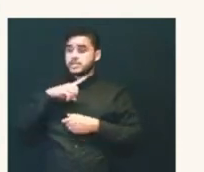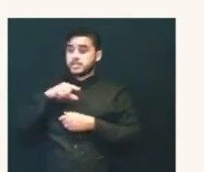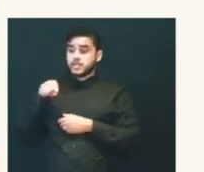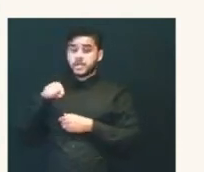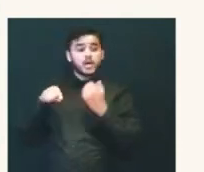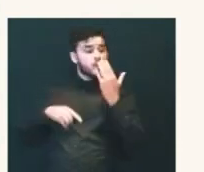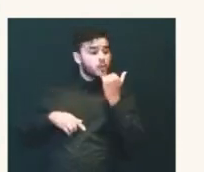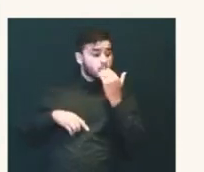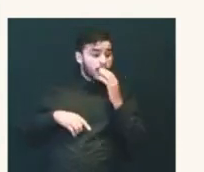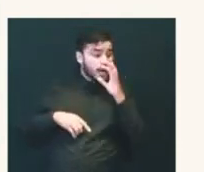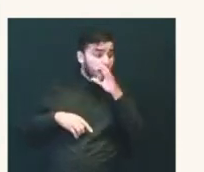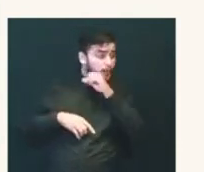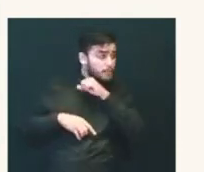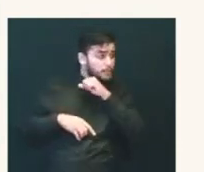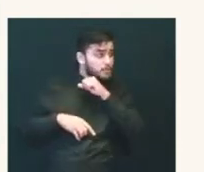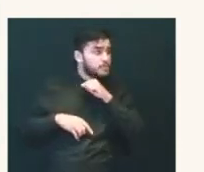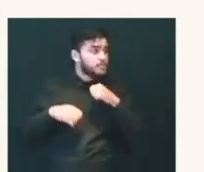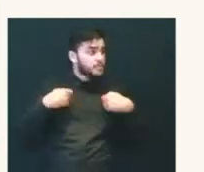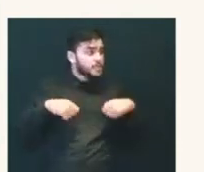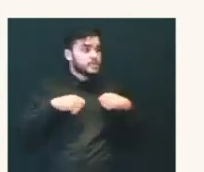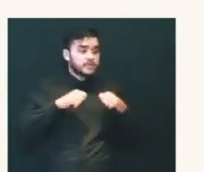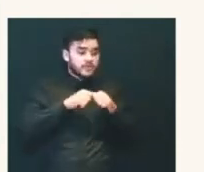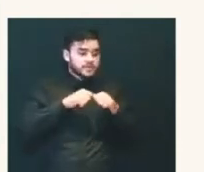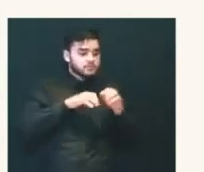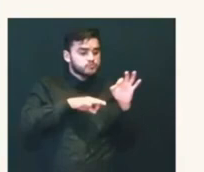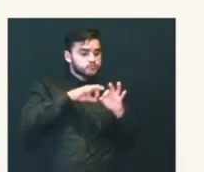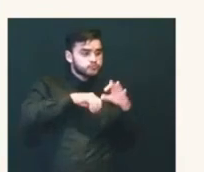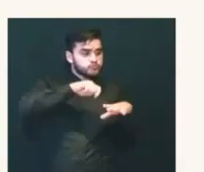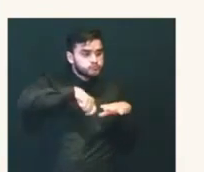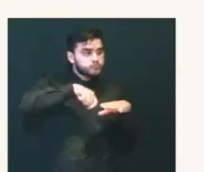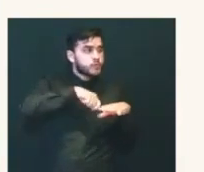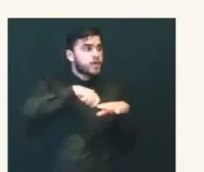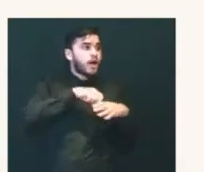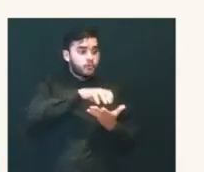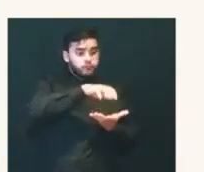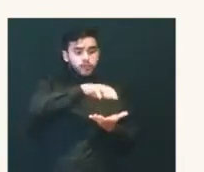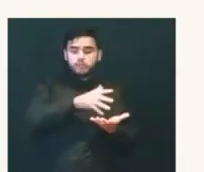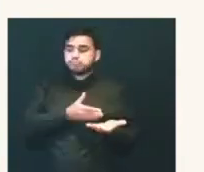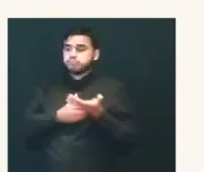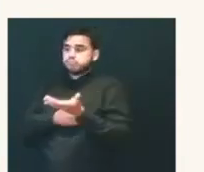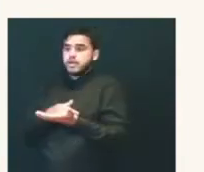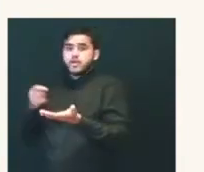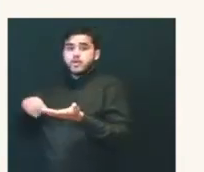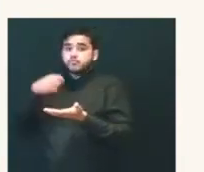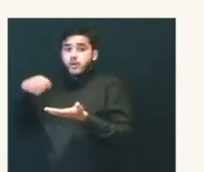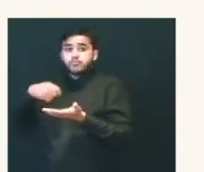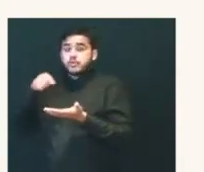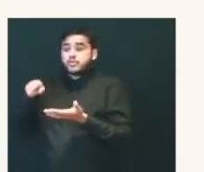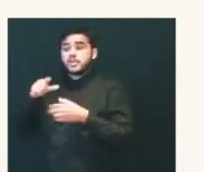uma comida que esteja pronta, então uma comida mais rápida, porque a gente não vai ter muito tempo para fazer. Da